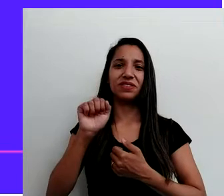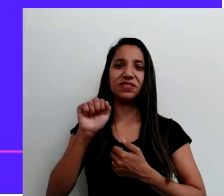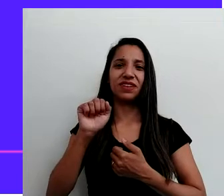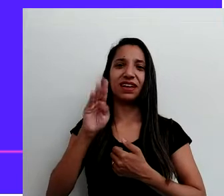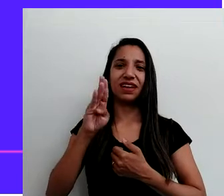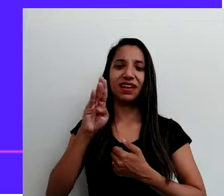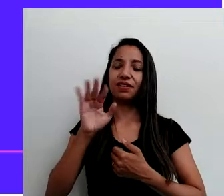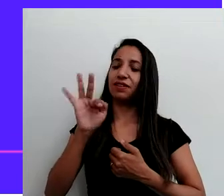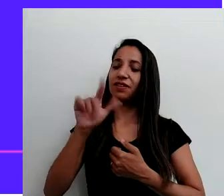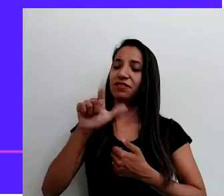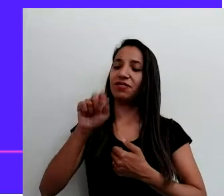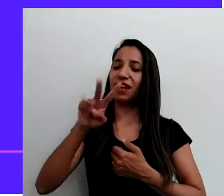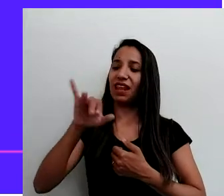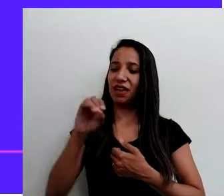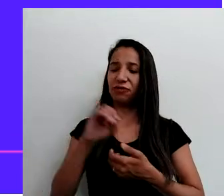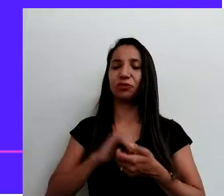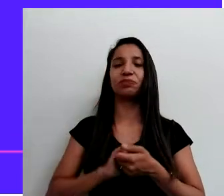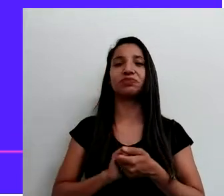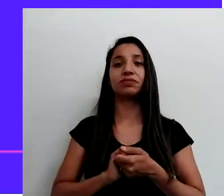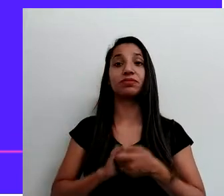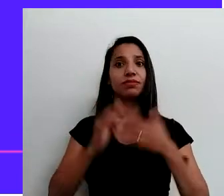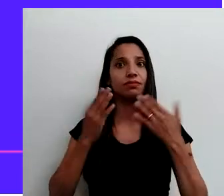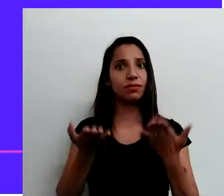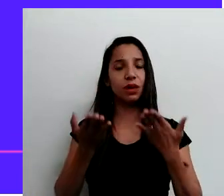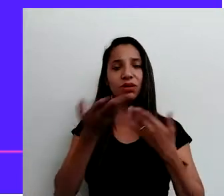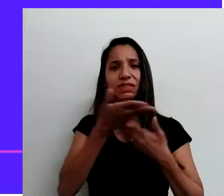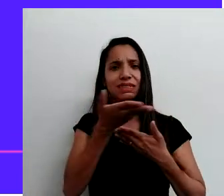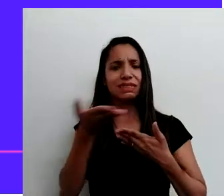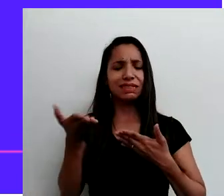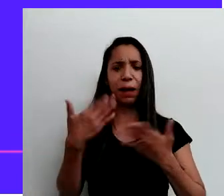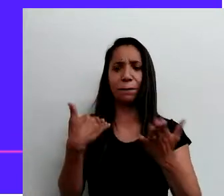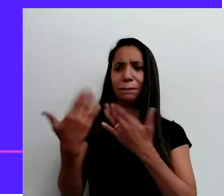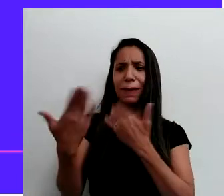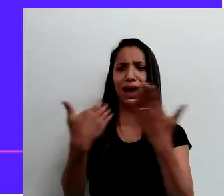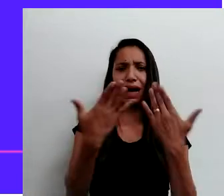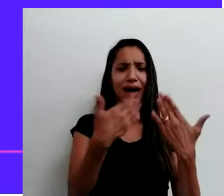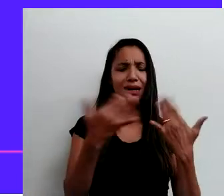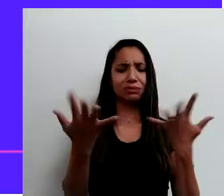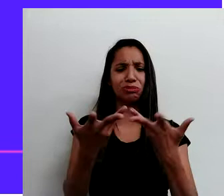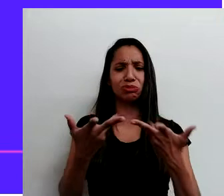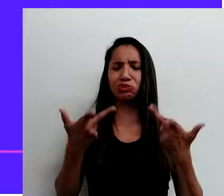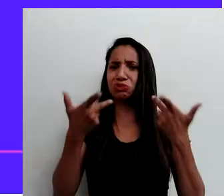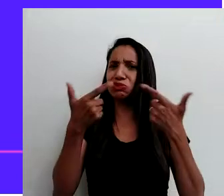se reverenciam e que, enfim, a gente se identifica aí